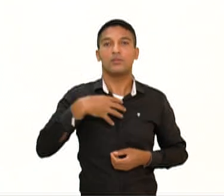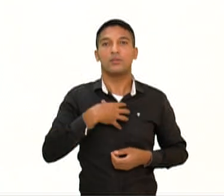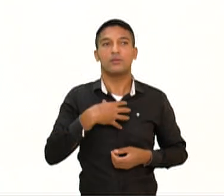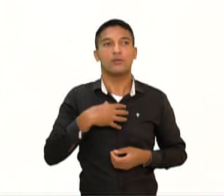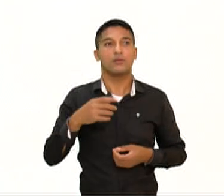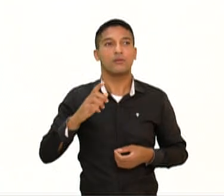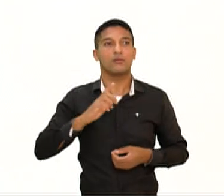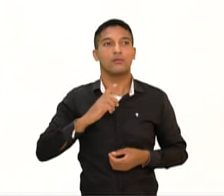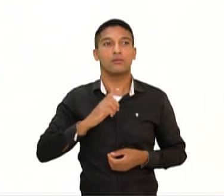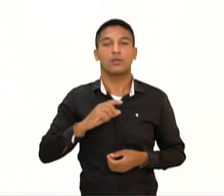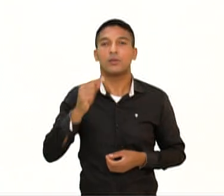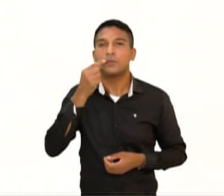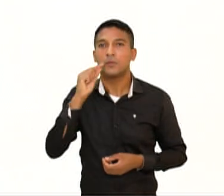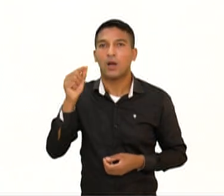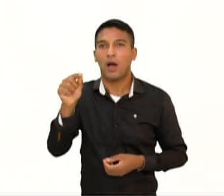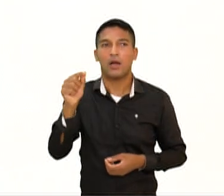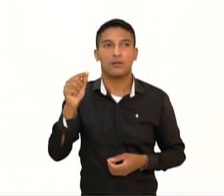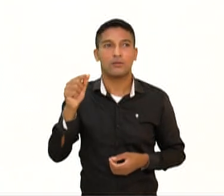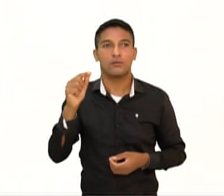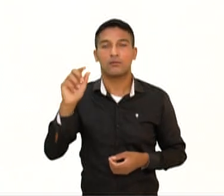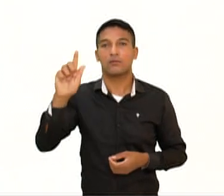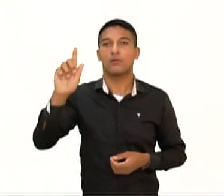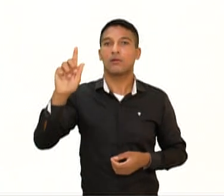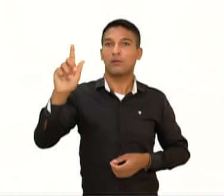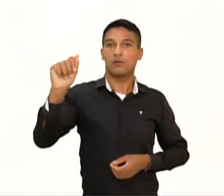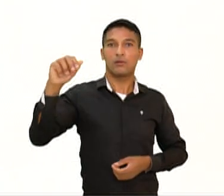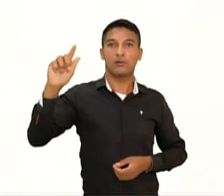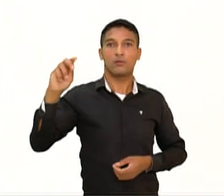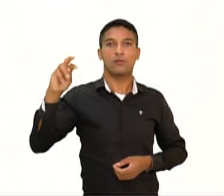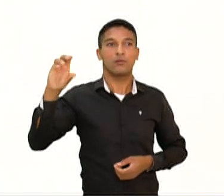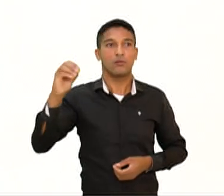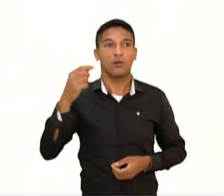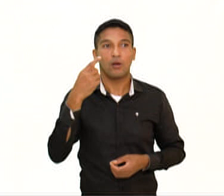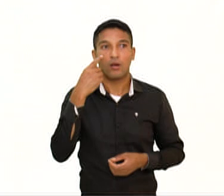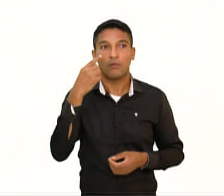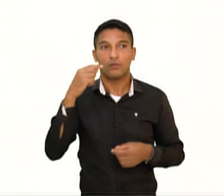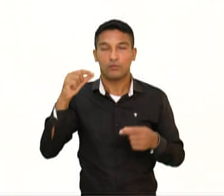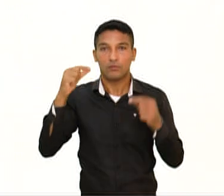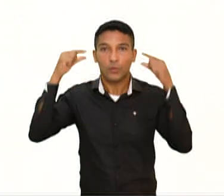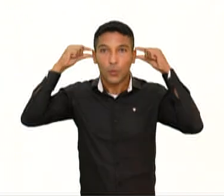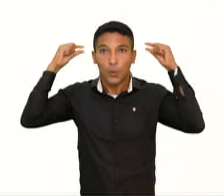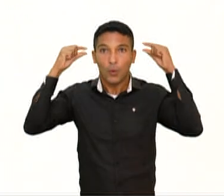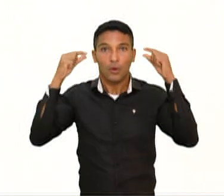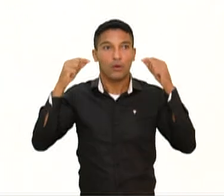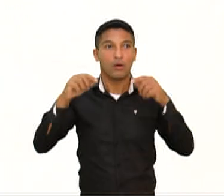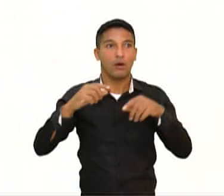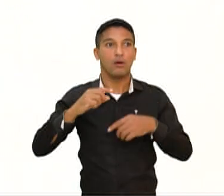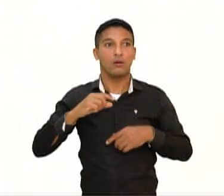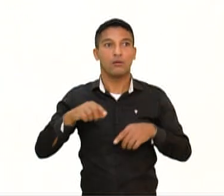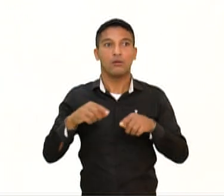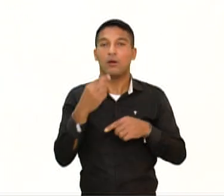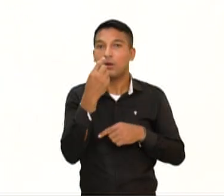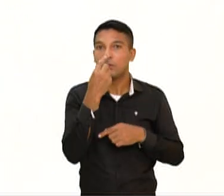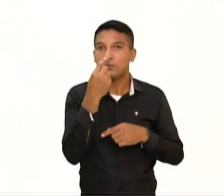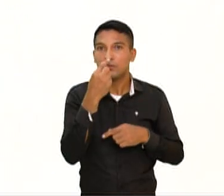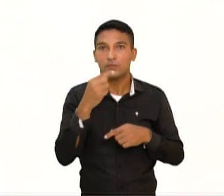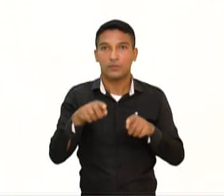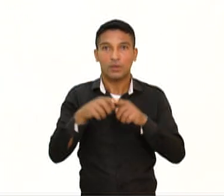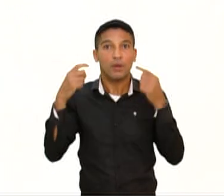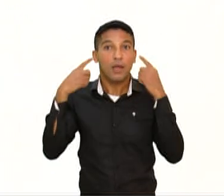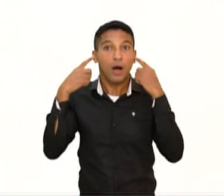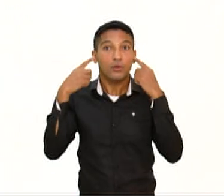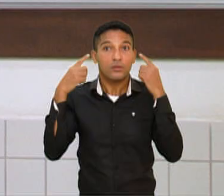Dipodomys deserti, tá? Ele tem um tímpano enorme, tá? E a caixa craniana também, permitindo que ele tenha uma audição